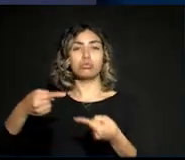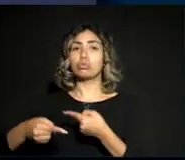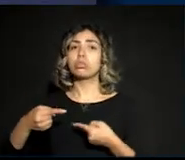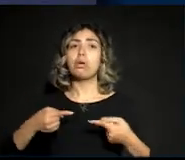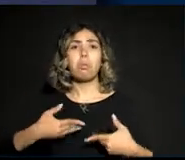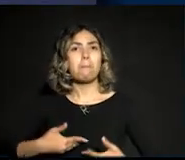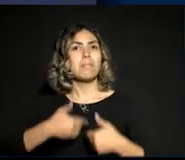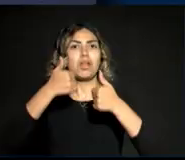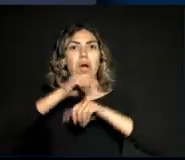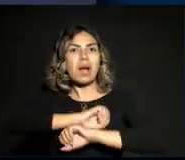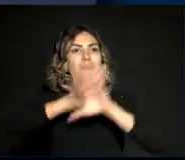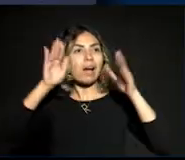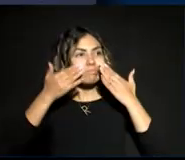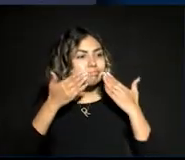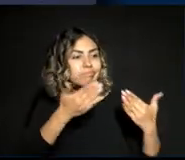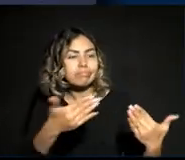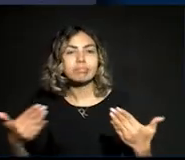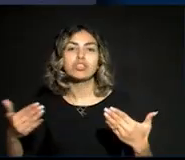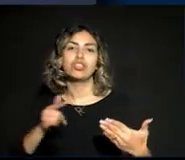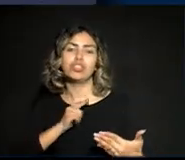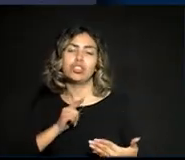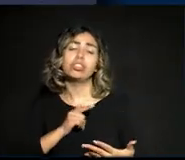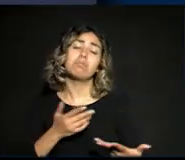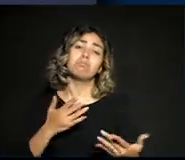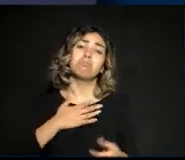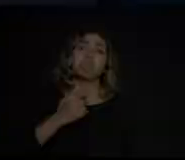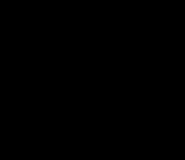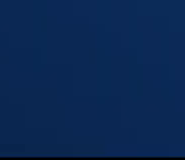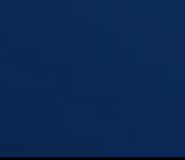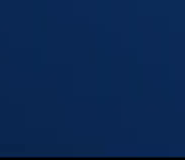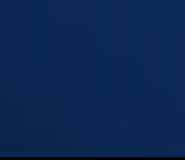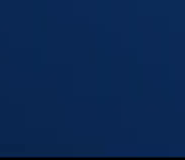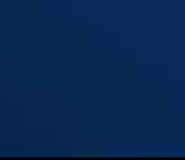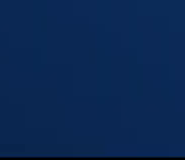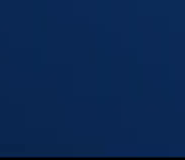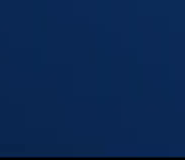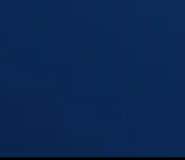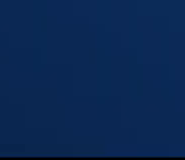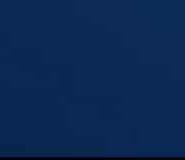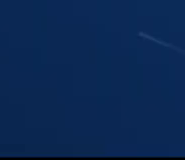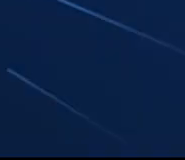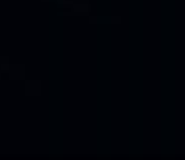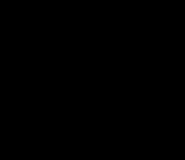base mais concretos mais objetivos eu tenho achar que dá uma maneira positiva e